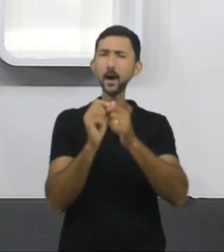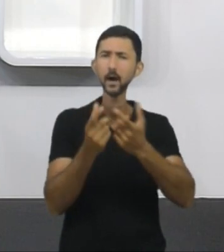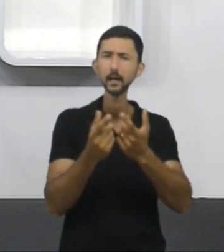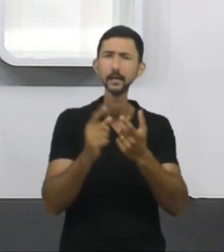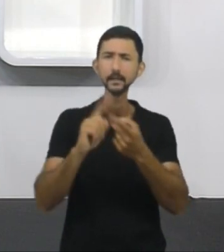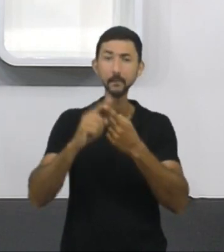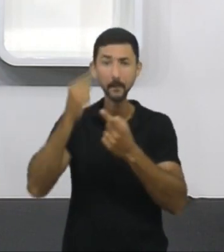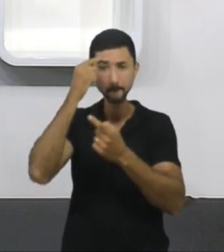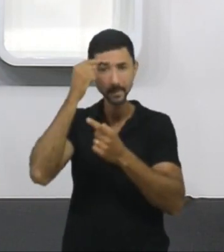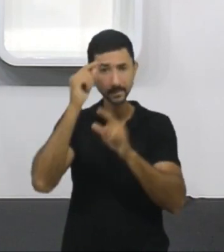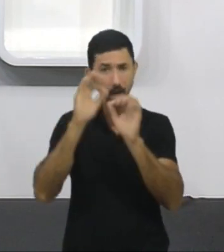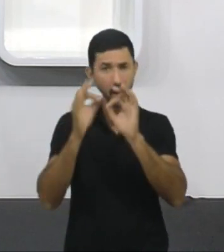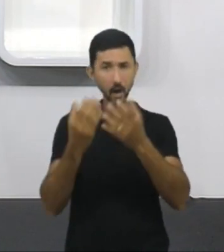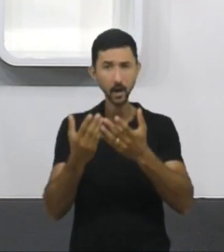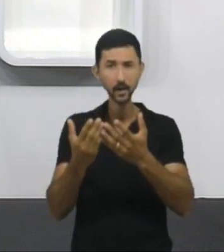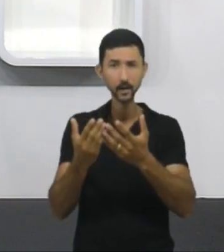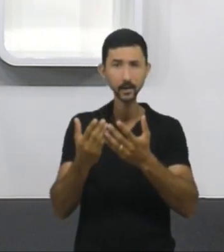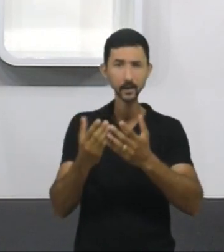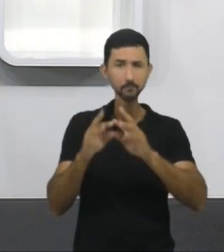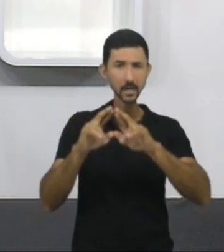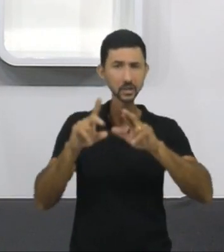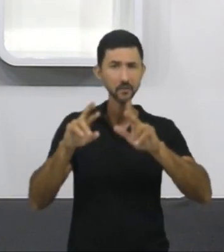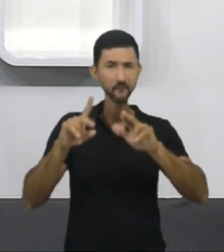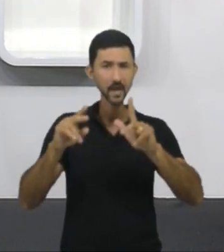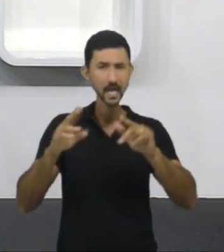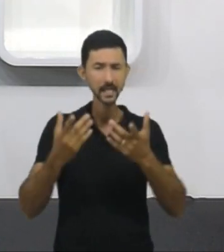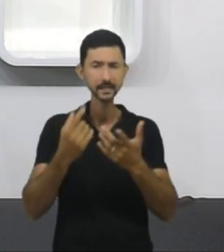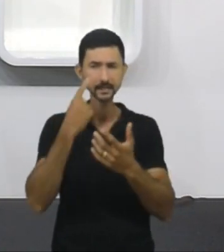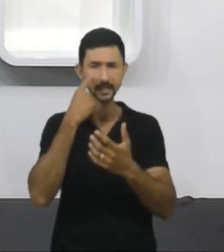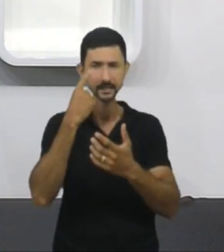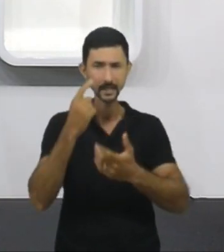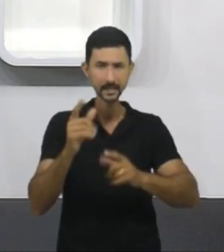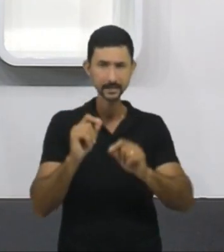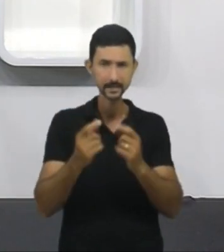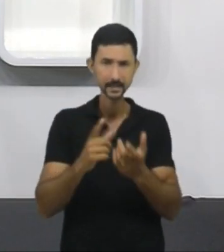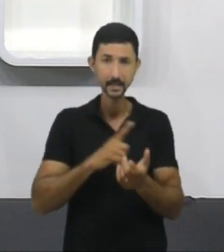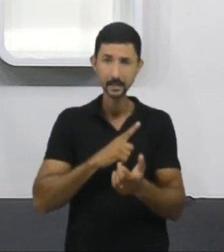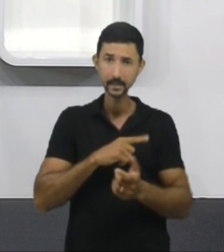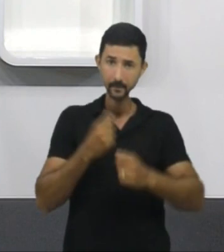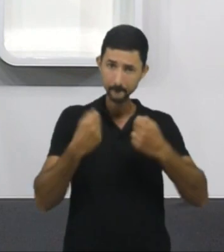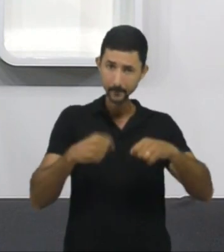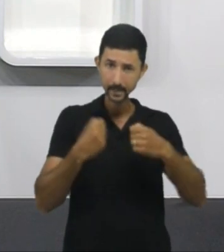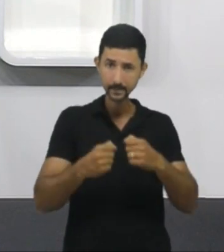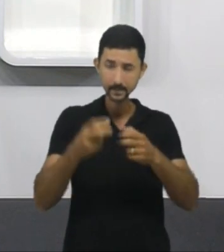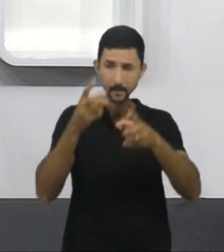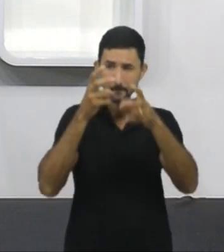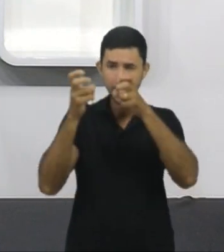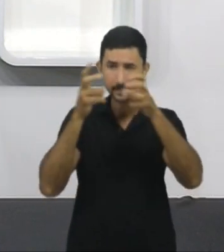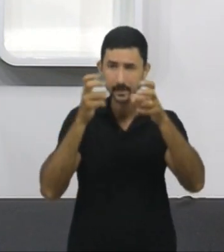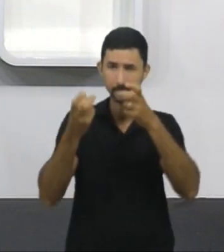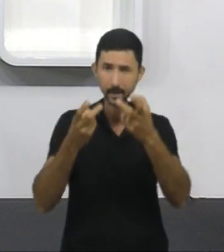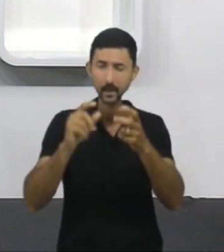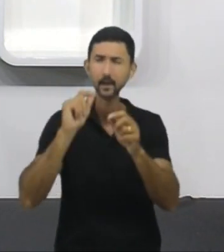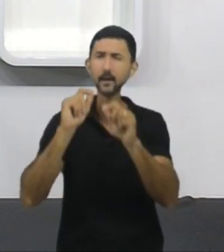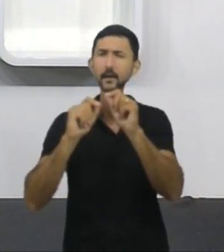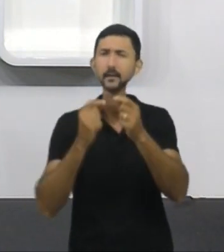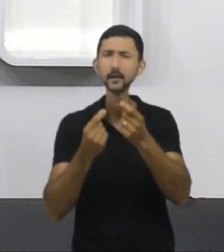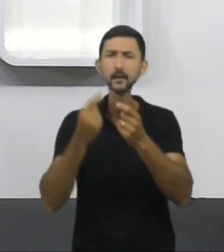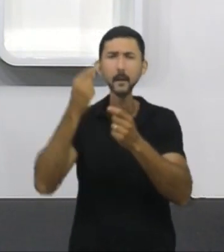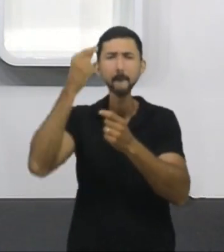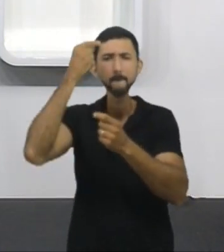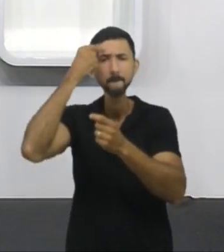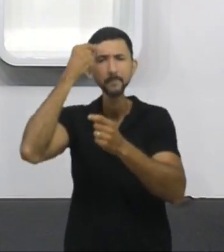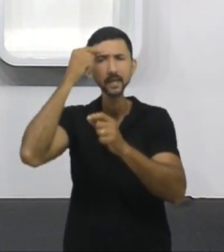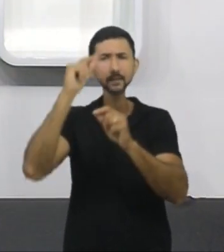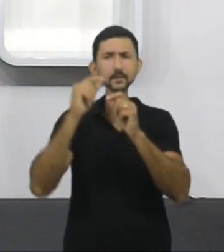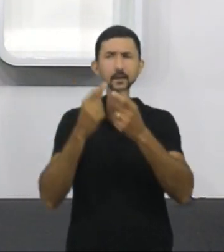vamos pensar a respeito de uma diferença bem interessante que existe e que nós precisamos perceber, que é pensar